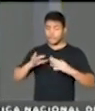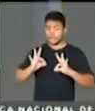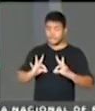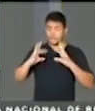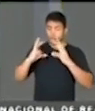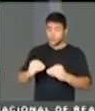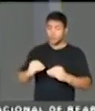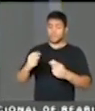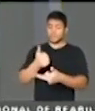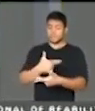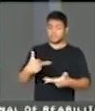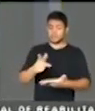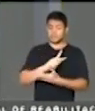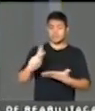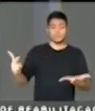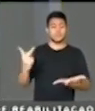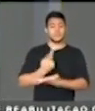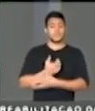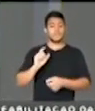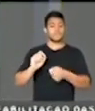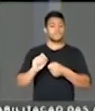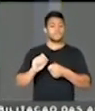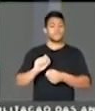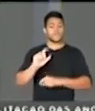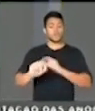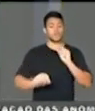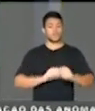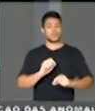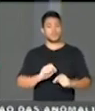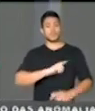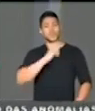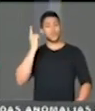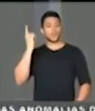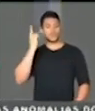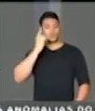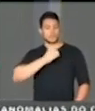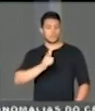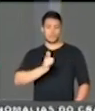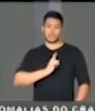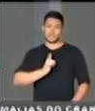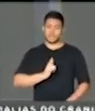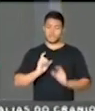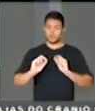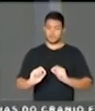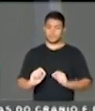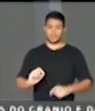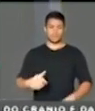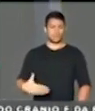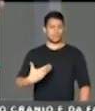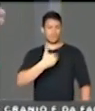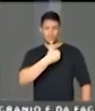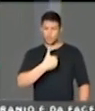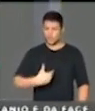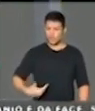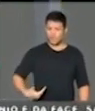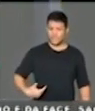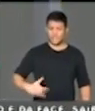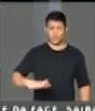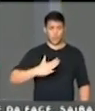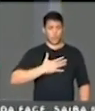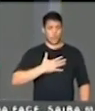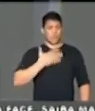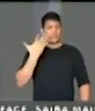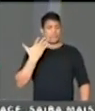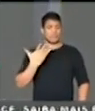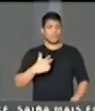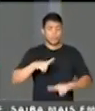deputadas e senadores, foi feito para viabilizar um governo de horrores. Um governo onde ontem nós